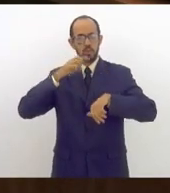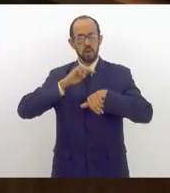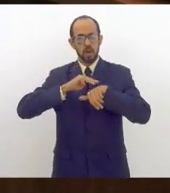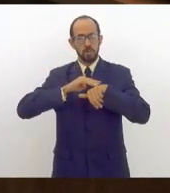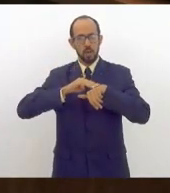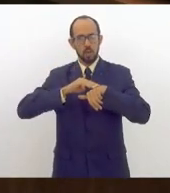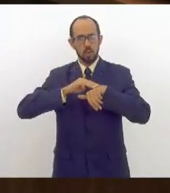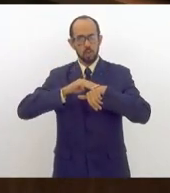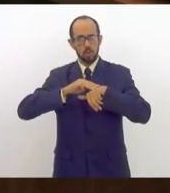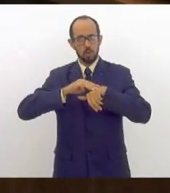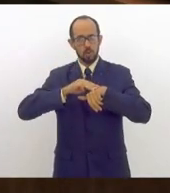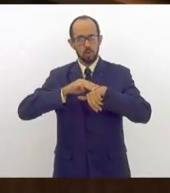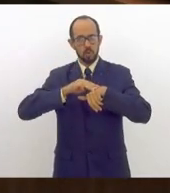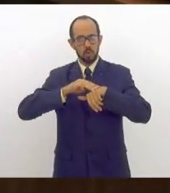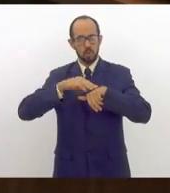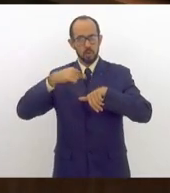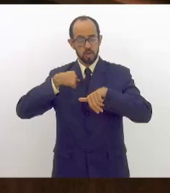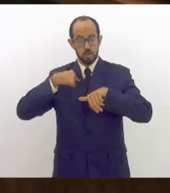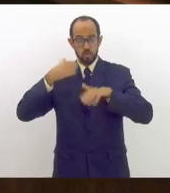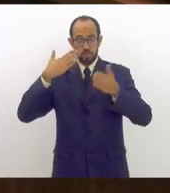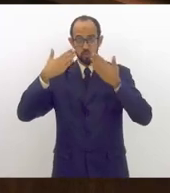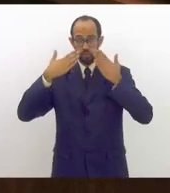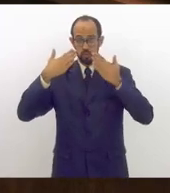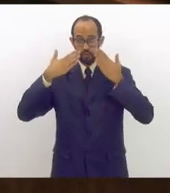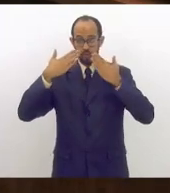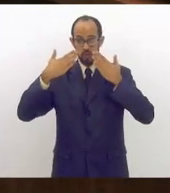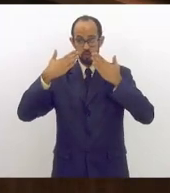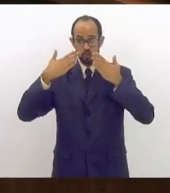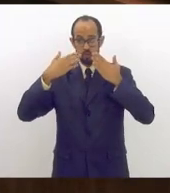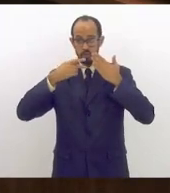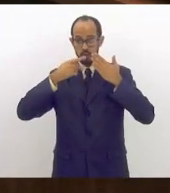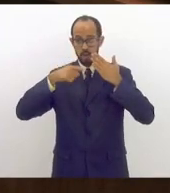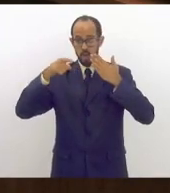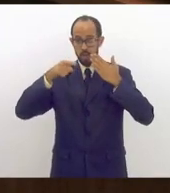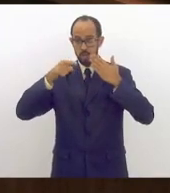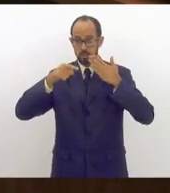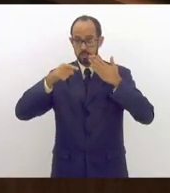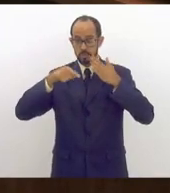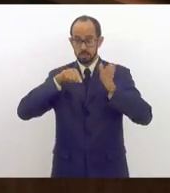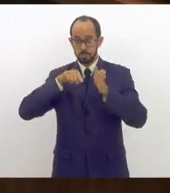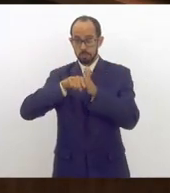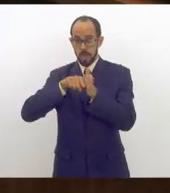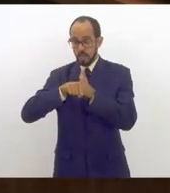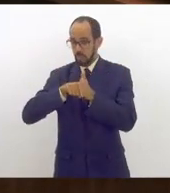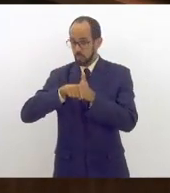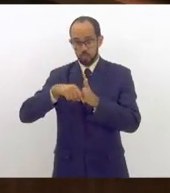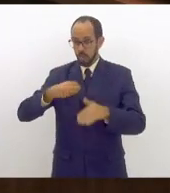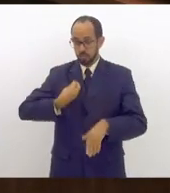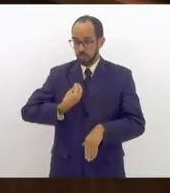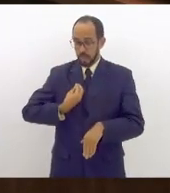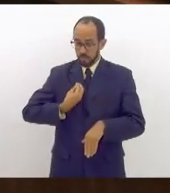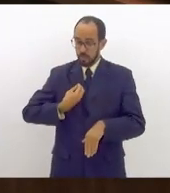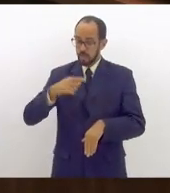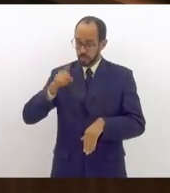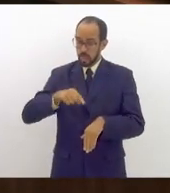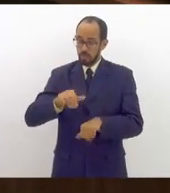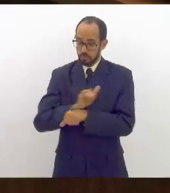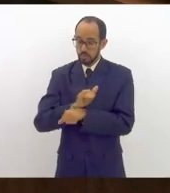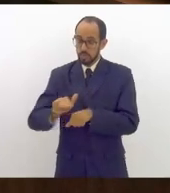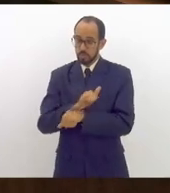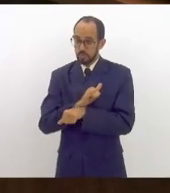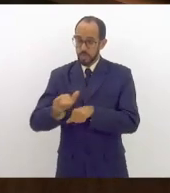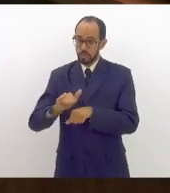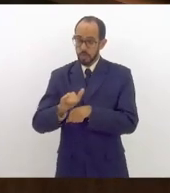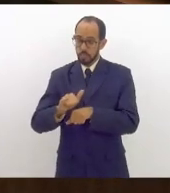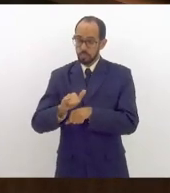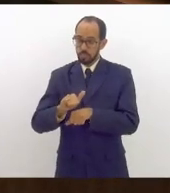desconfiado e vou já provar que esse perito não estava lá. Isso é uma grande armação para tentar crescer